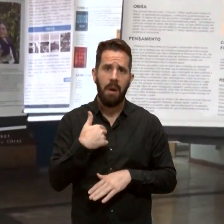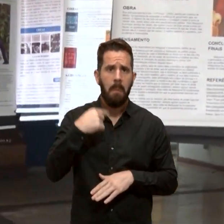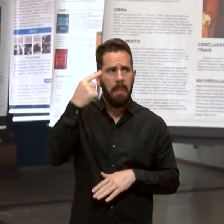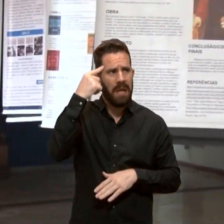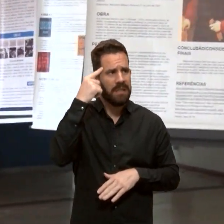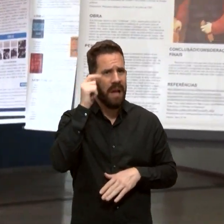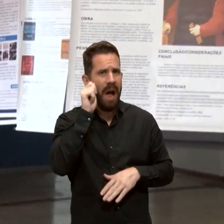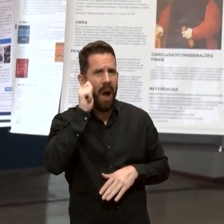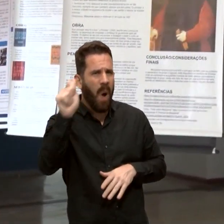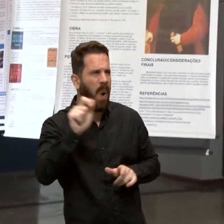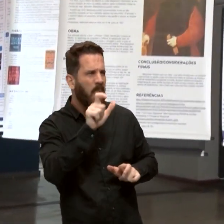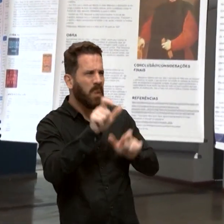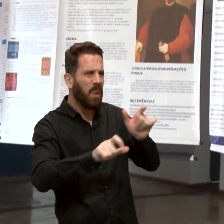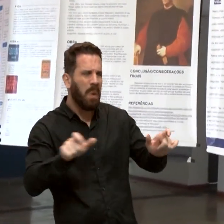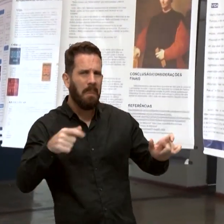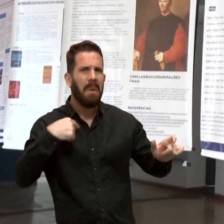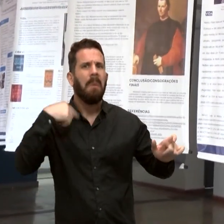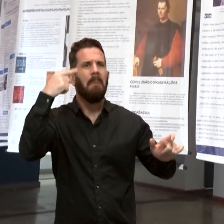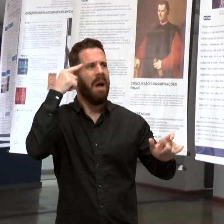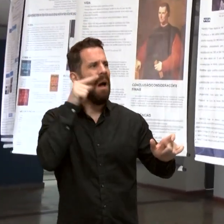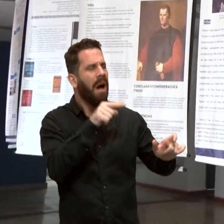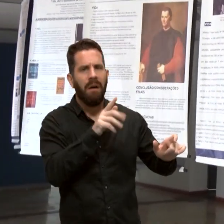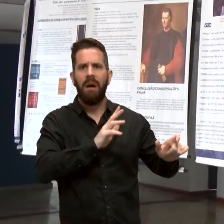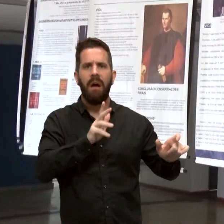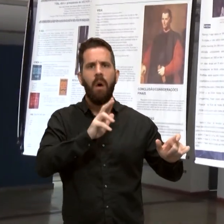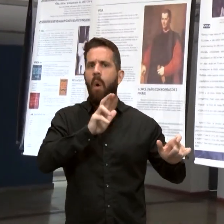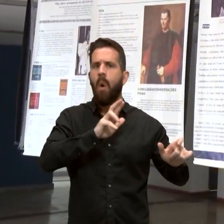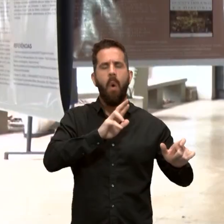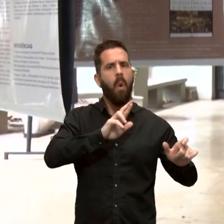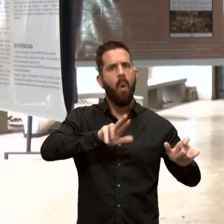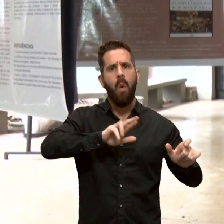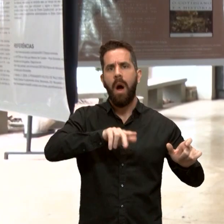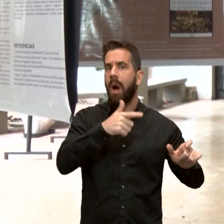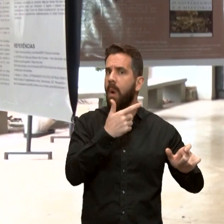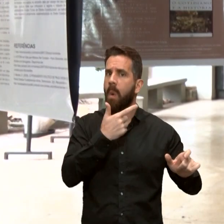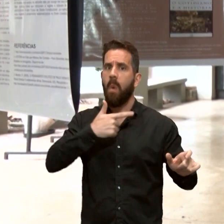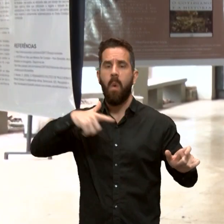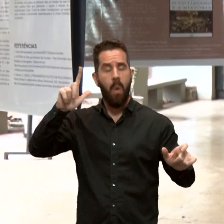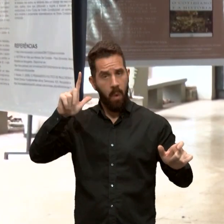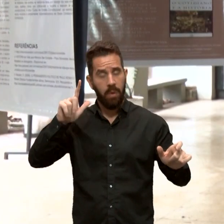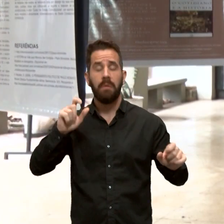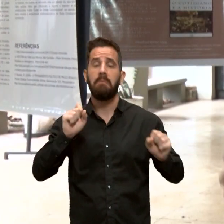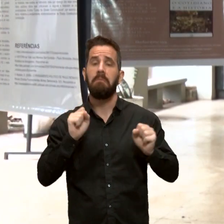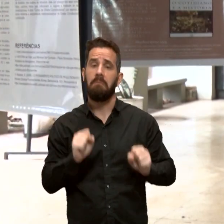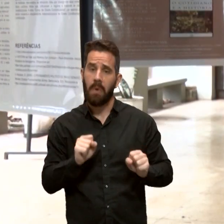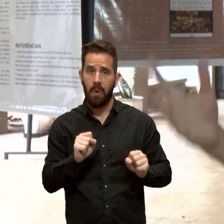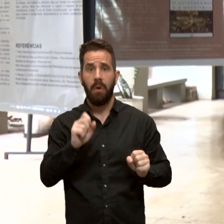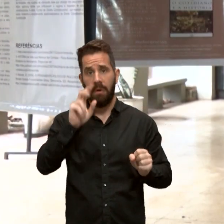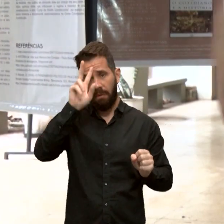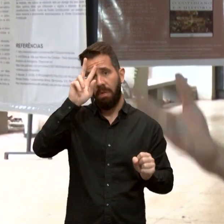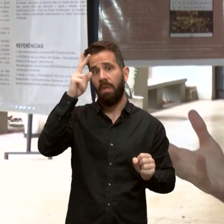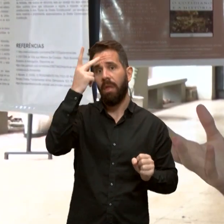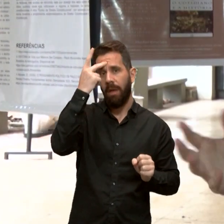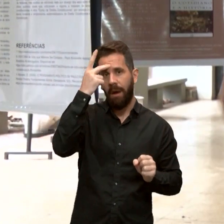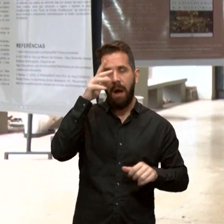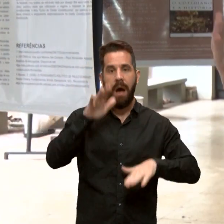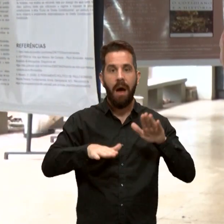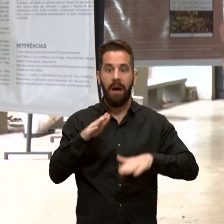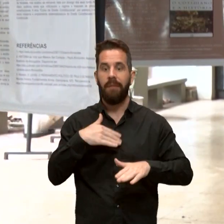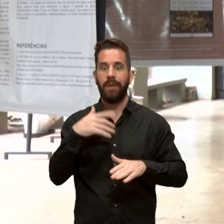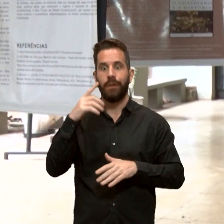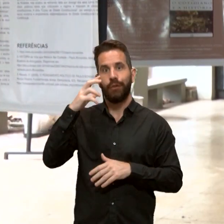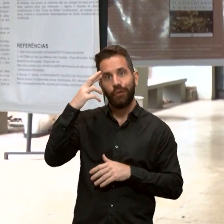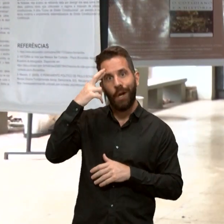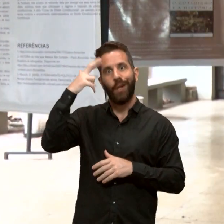alunos apresentaram muito diferente do que eles conseguiram mudar. Então, pode mudar desde assim, do professor titular, diretor da faculdade,